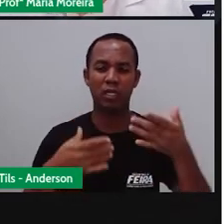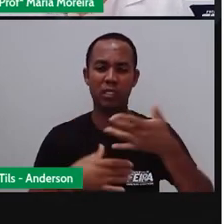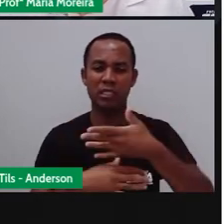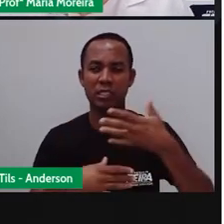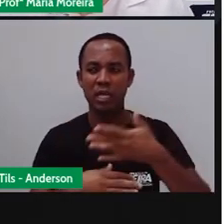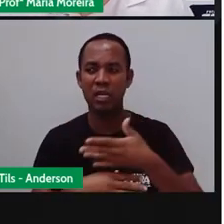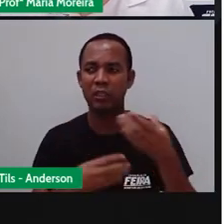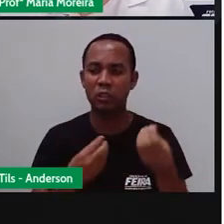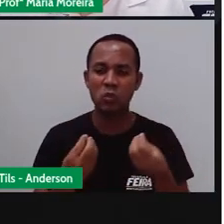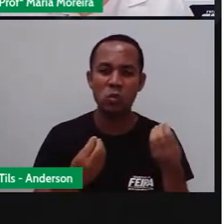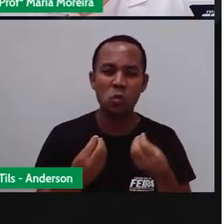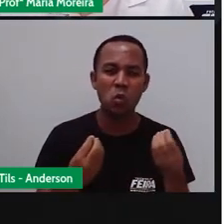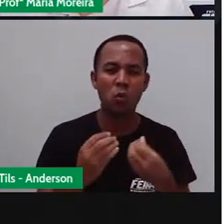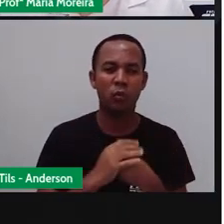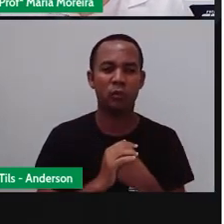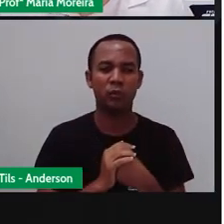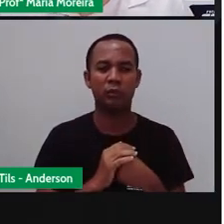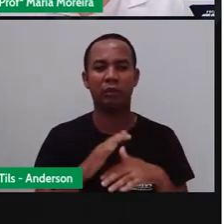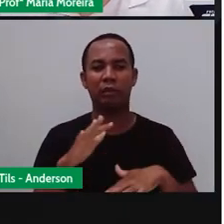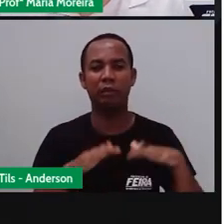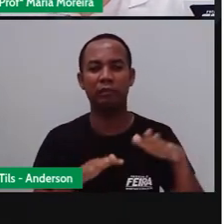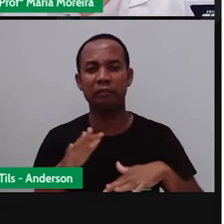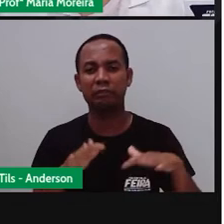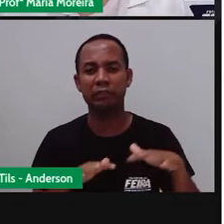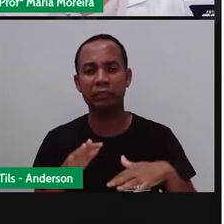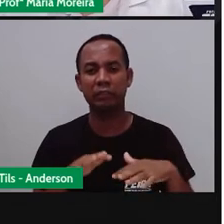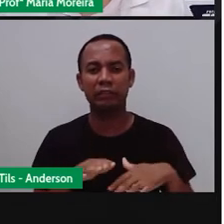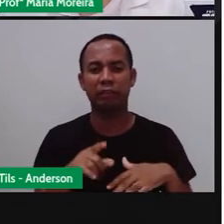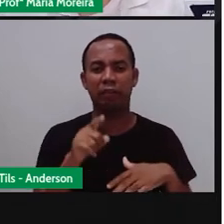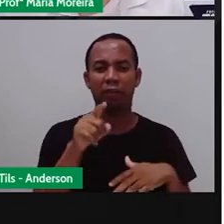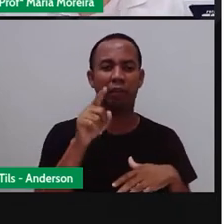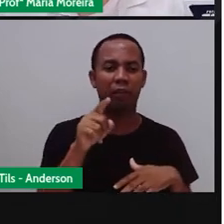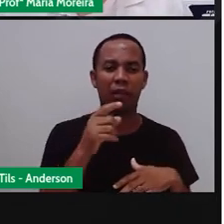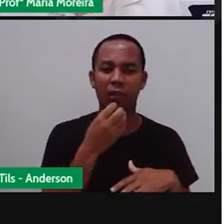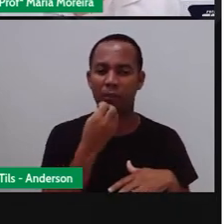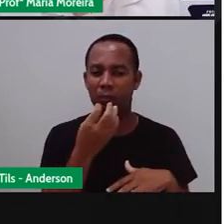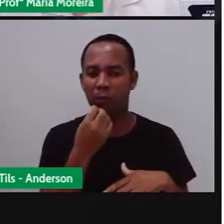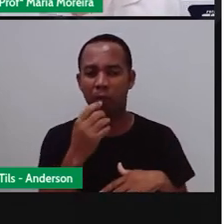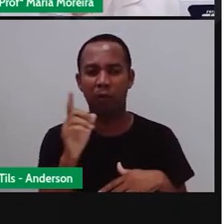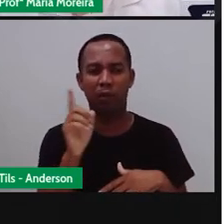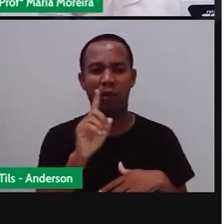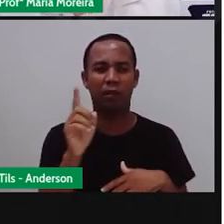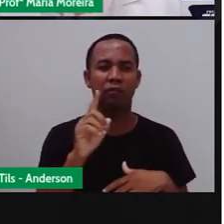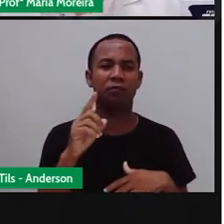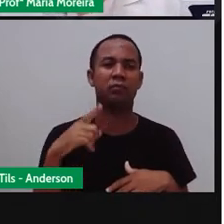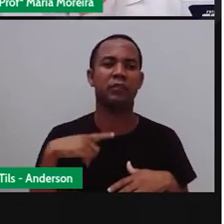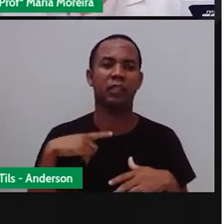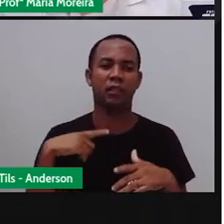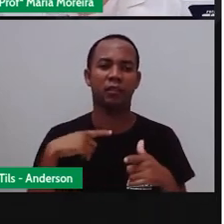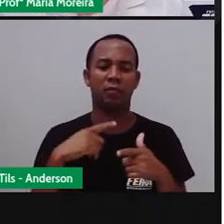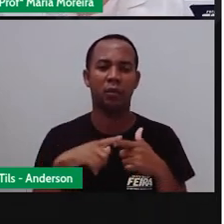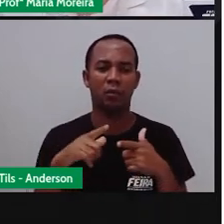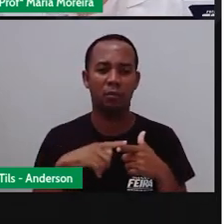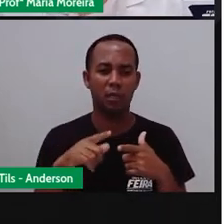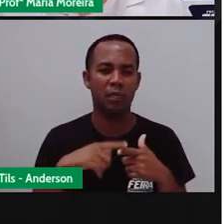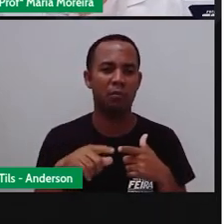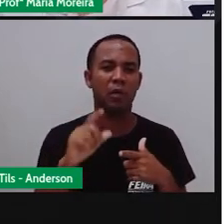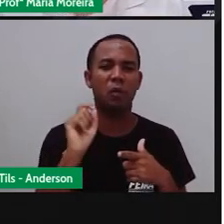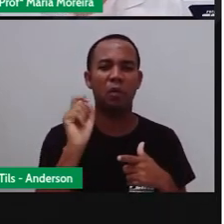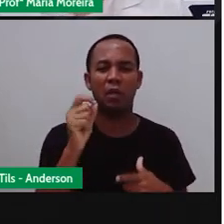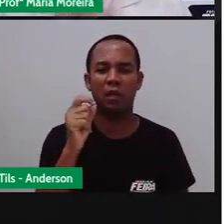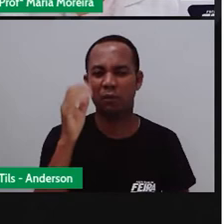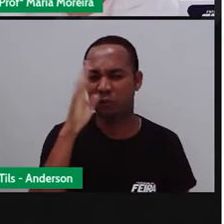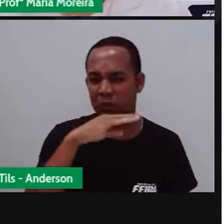cidade, eles não são adequados para isso, existem consequências, que é o odor, que é o